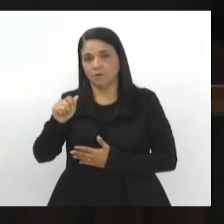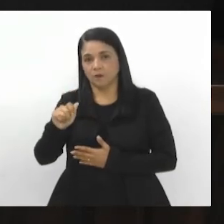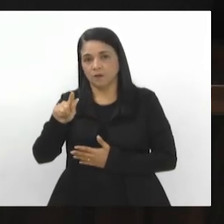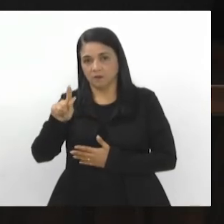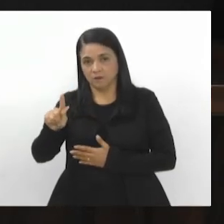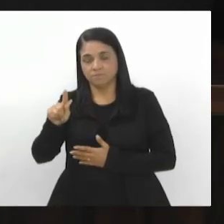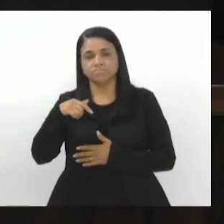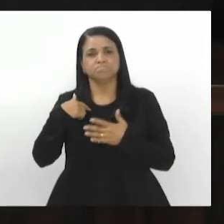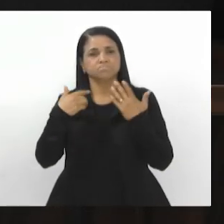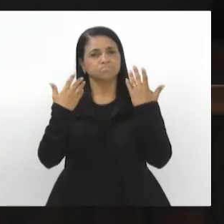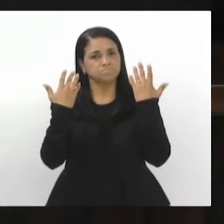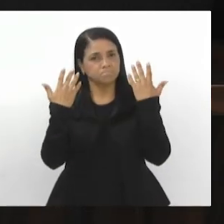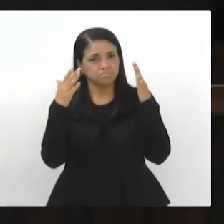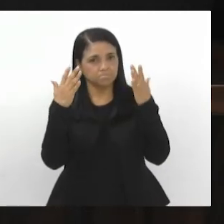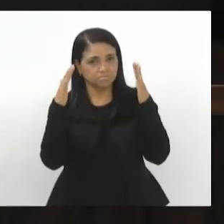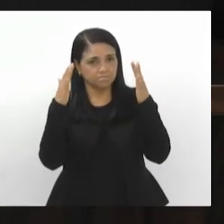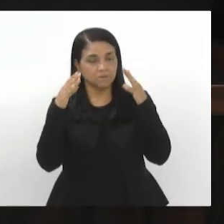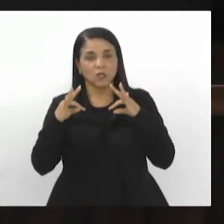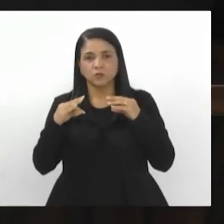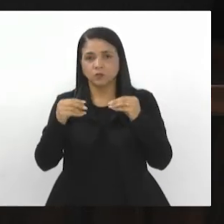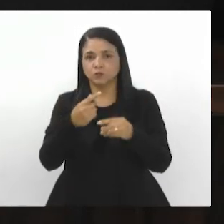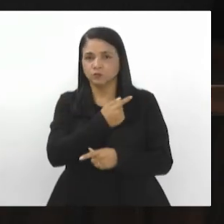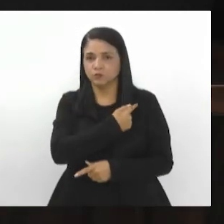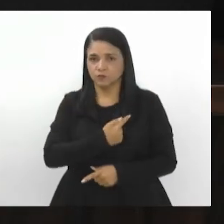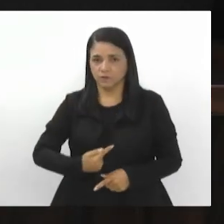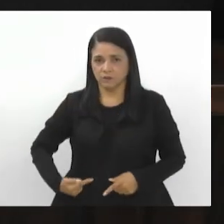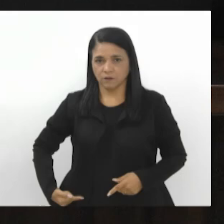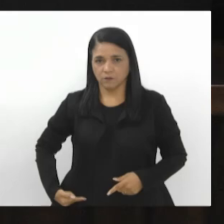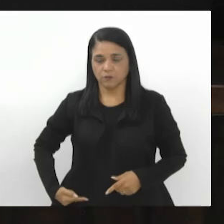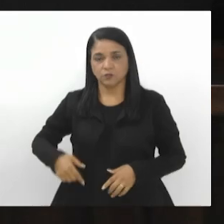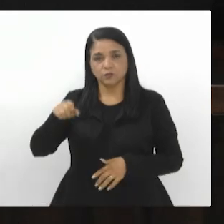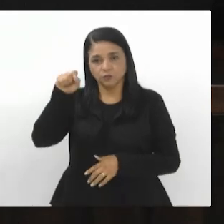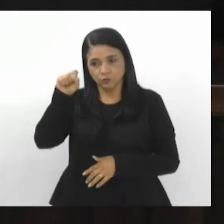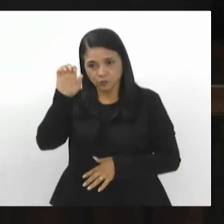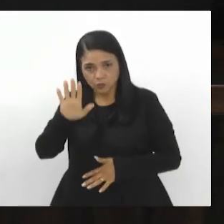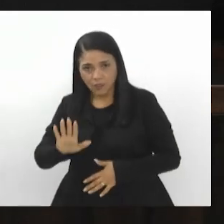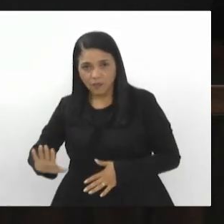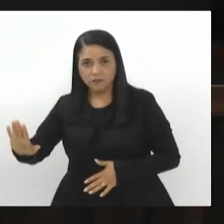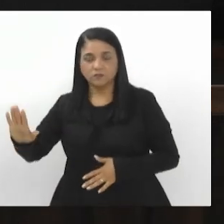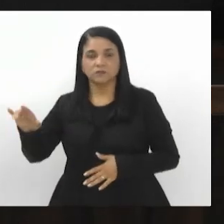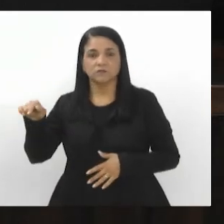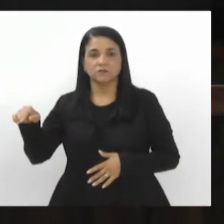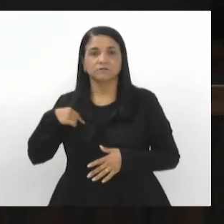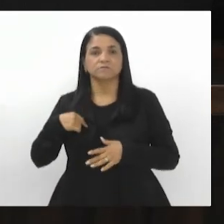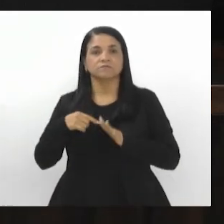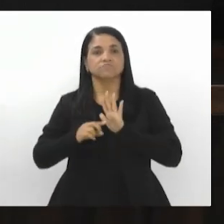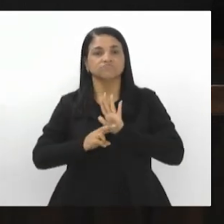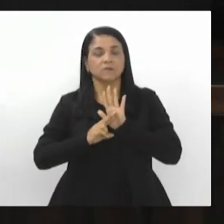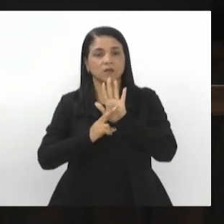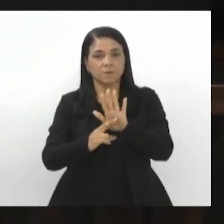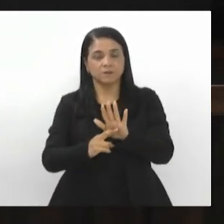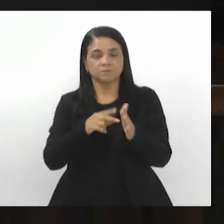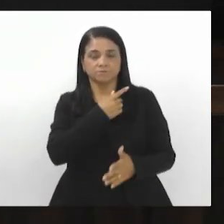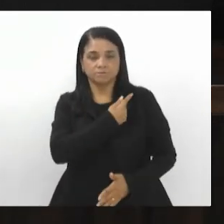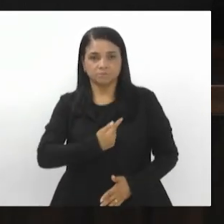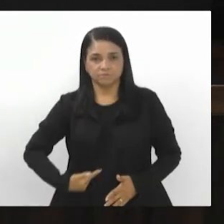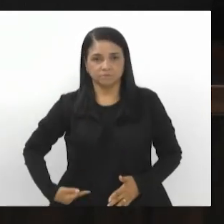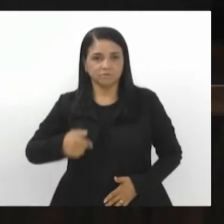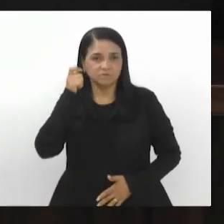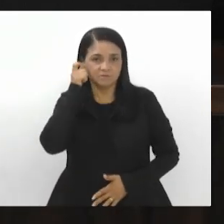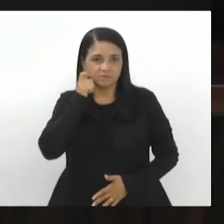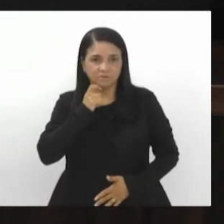parabenizar a todos os governadores do Sudeste, na figura do nosso governador, meu amigo Cláudio